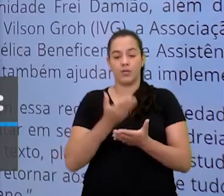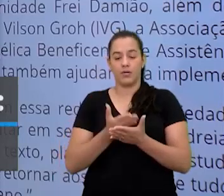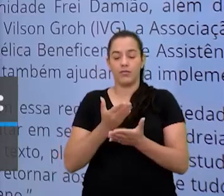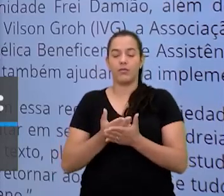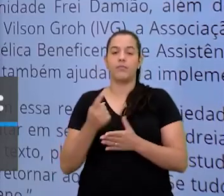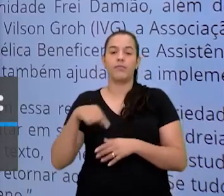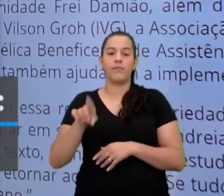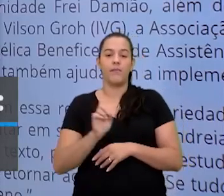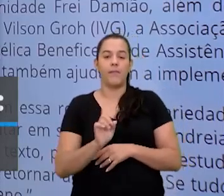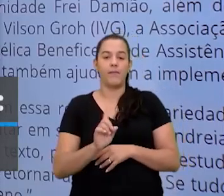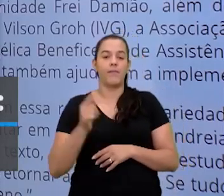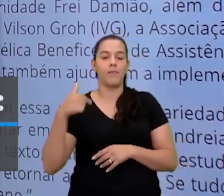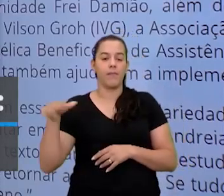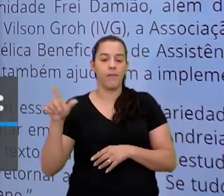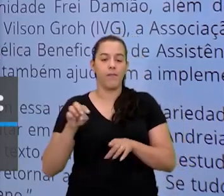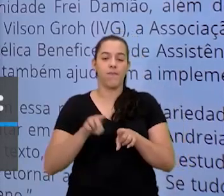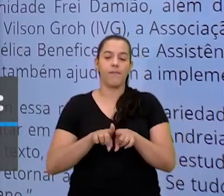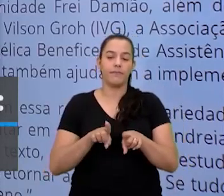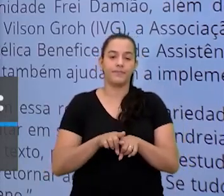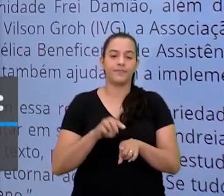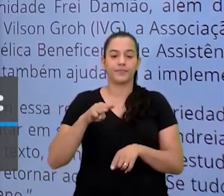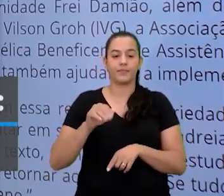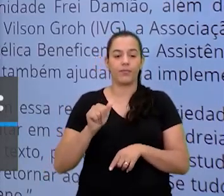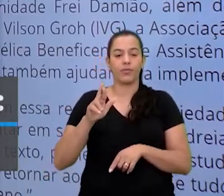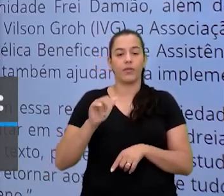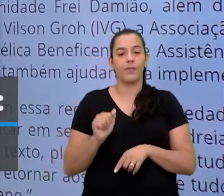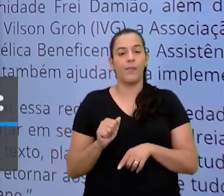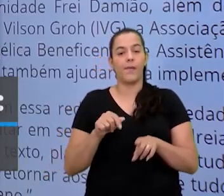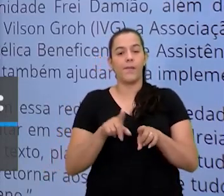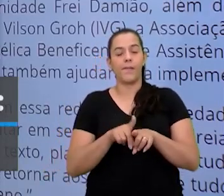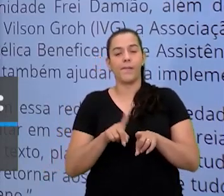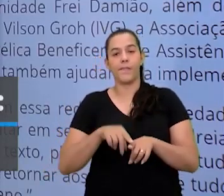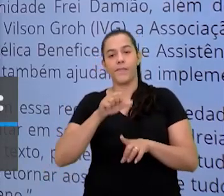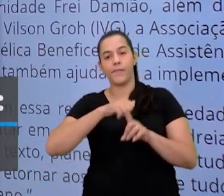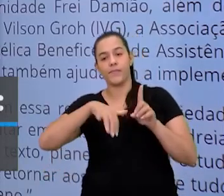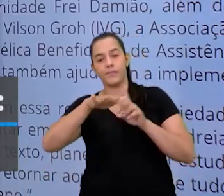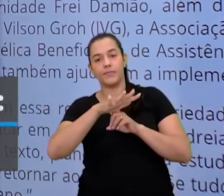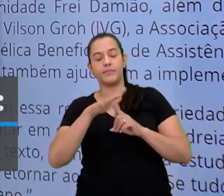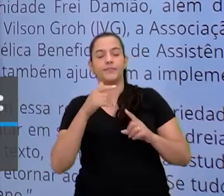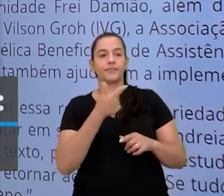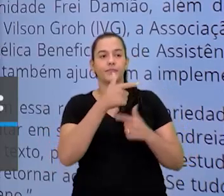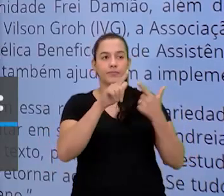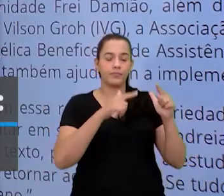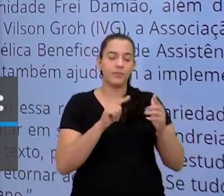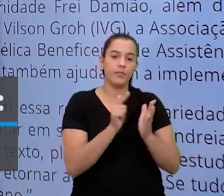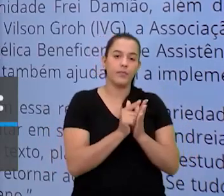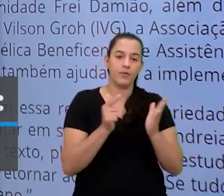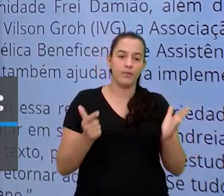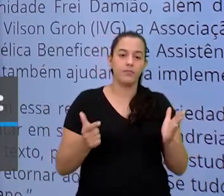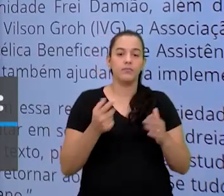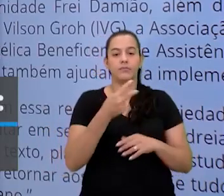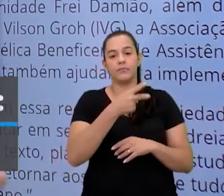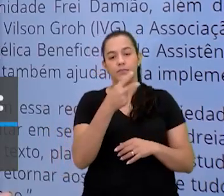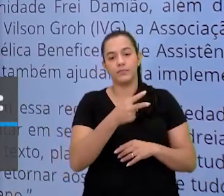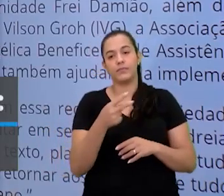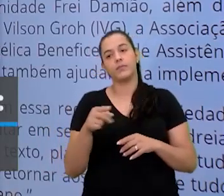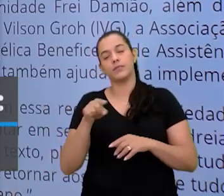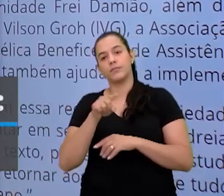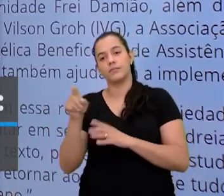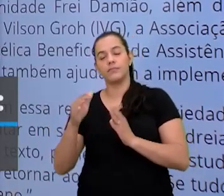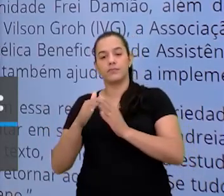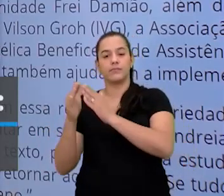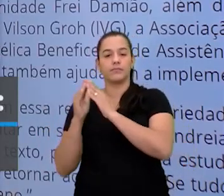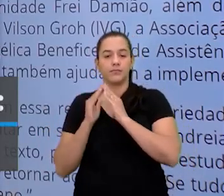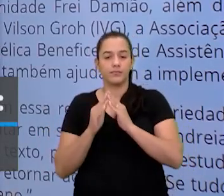Mauro Farias explicou para vocês direitinho, olha, a função social de um jornalismo alternativo, a função social do jornalismo comunitário, a